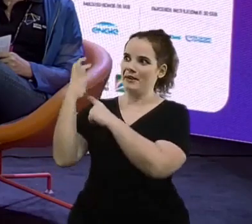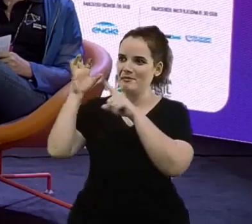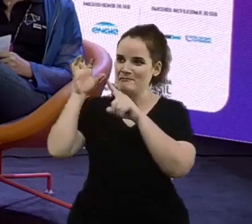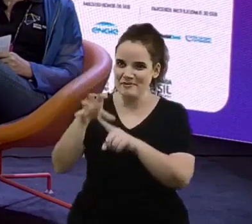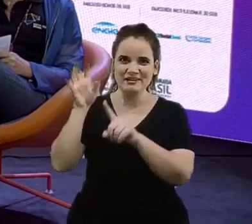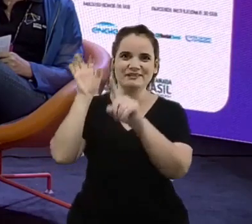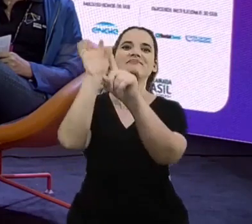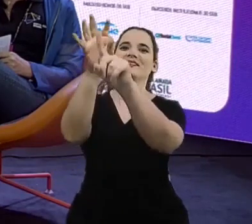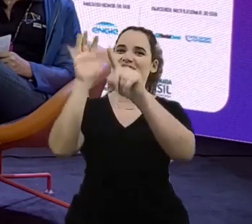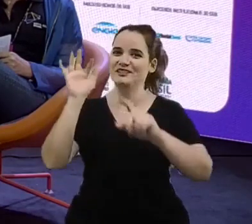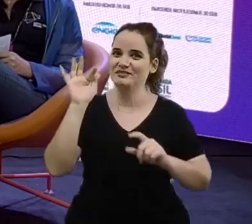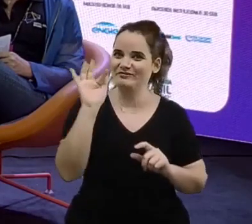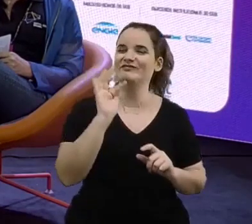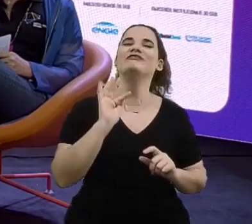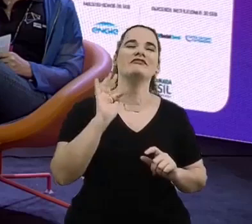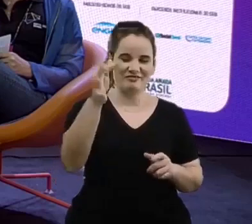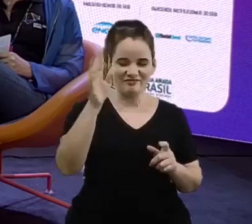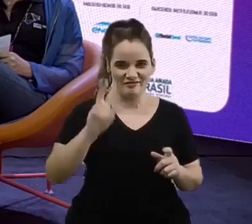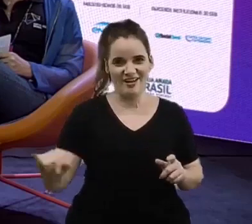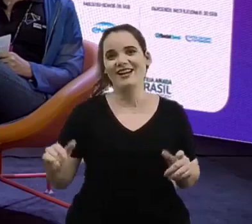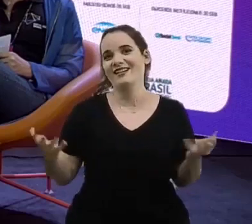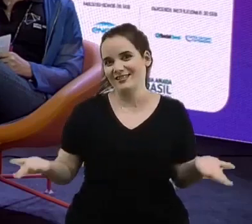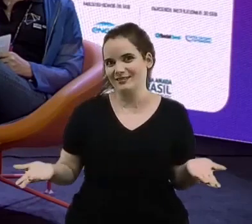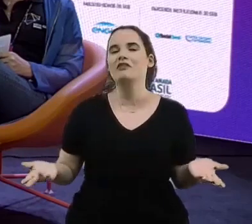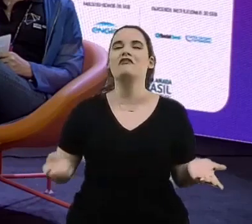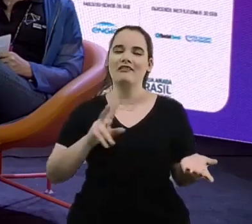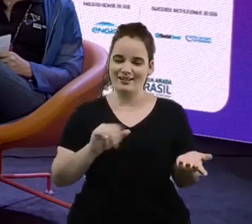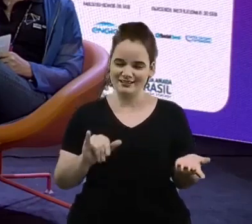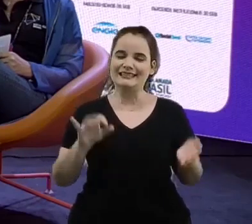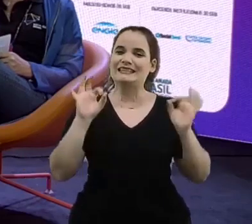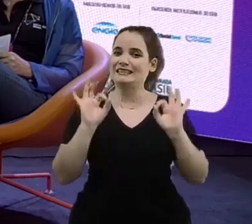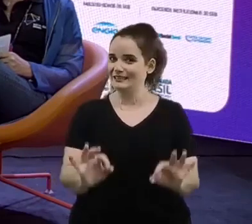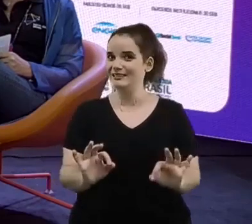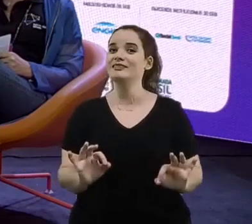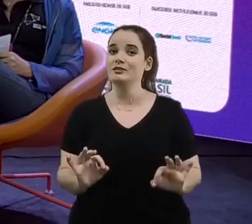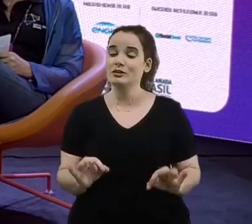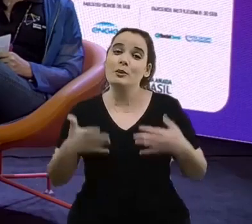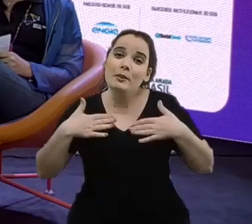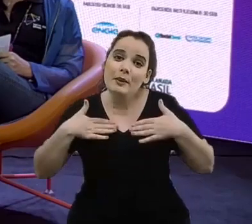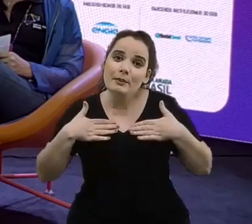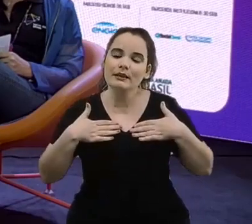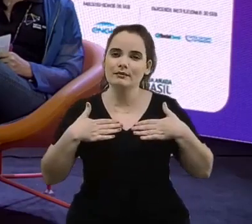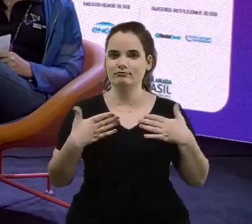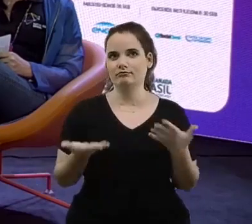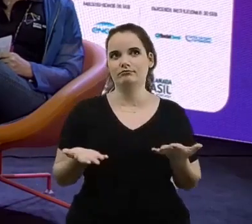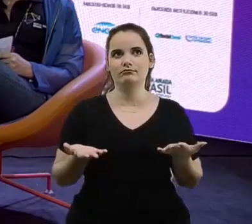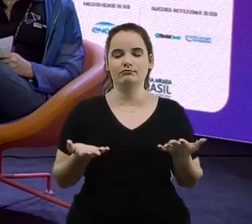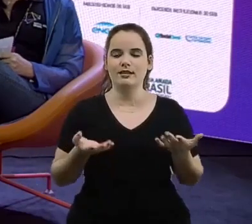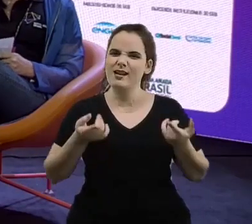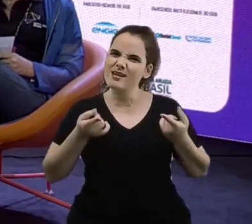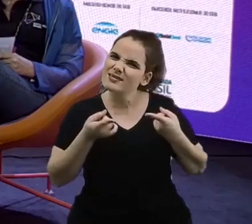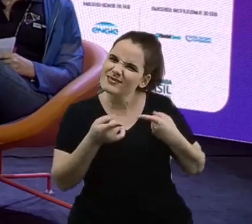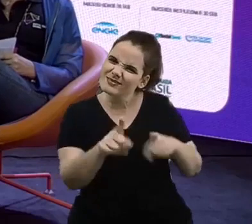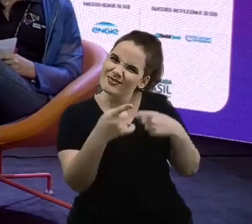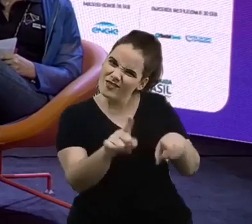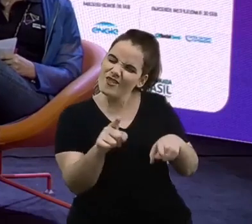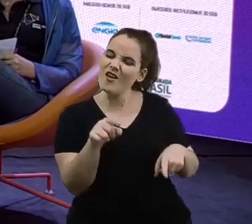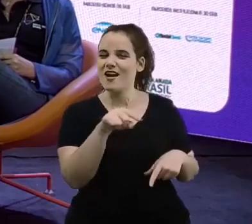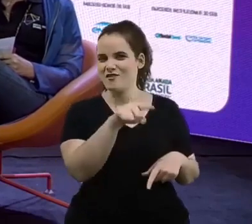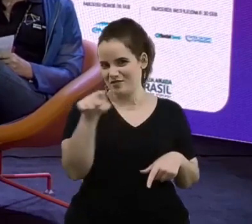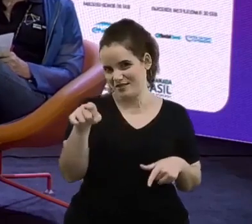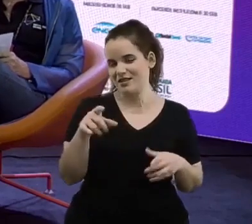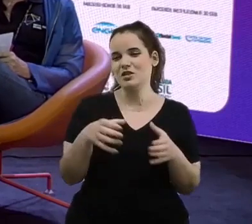vocês fizeram a parte de vocês. E colocar para você também que também somos fãs da Virgínia, né, de